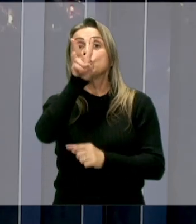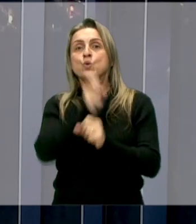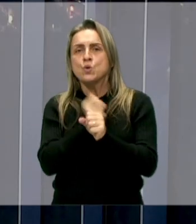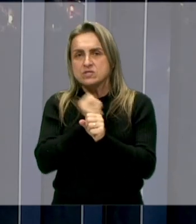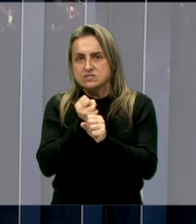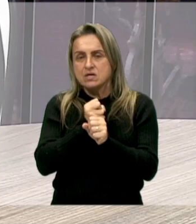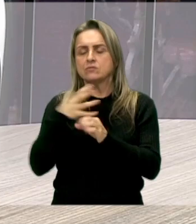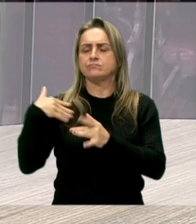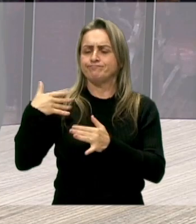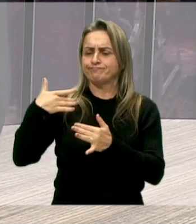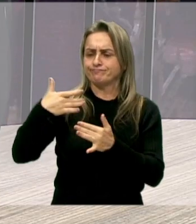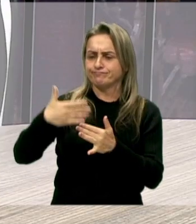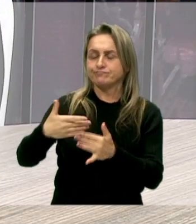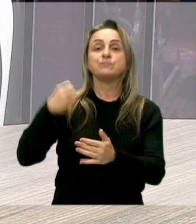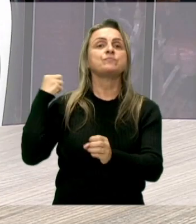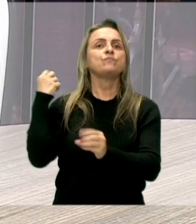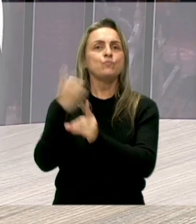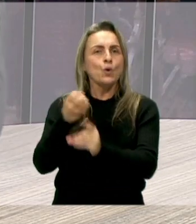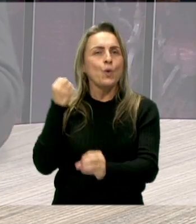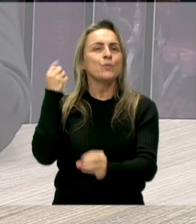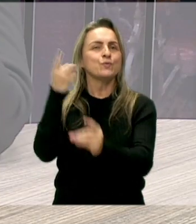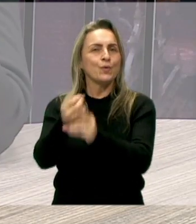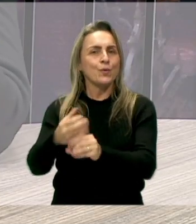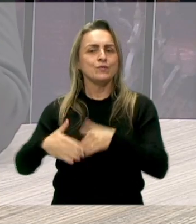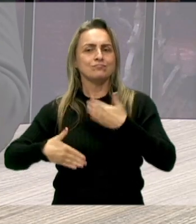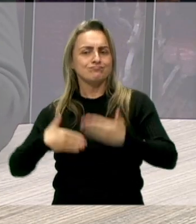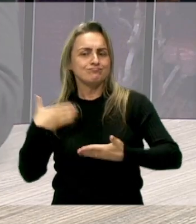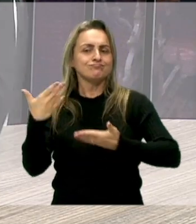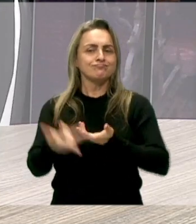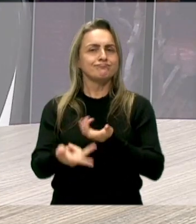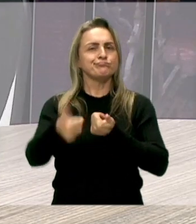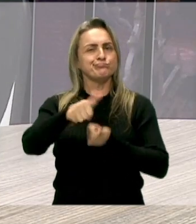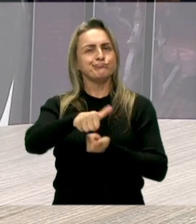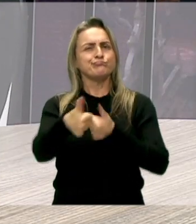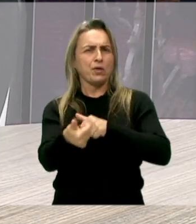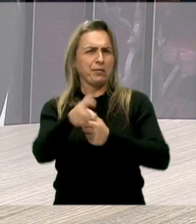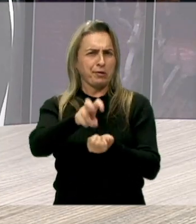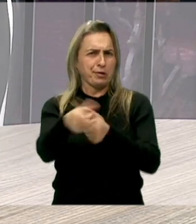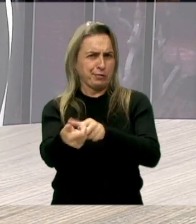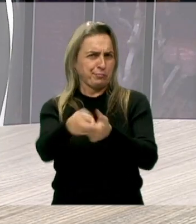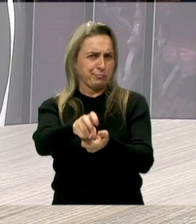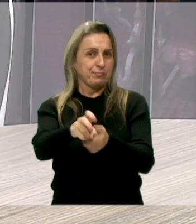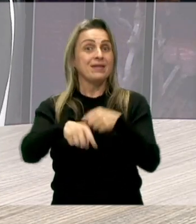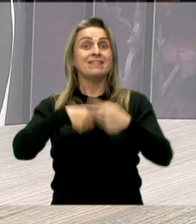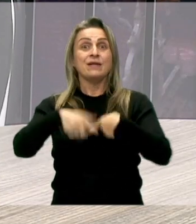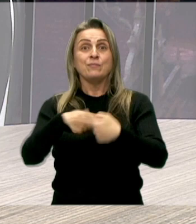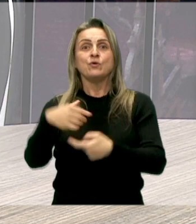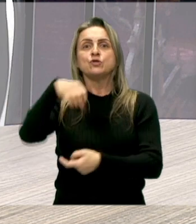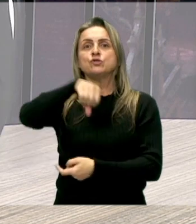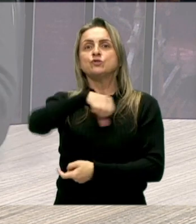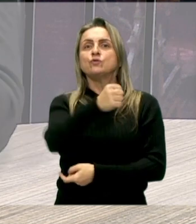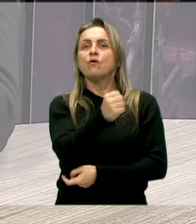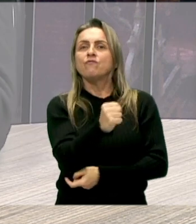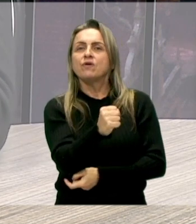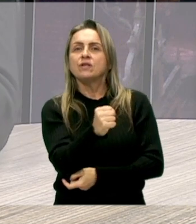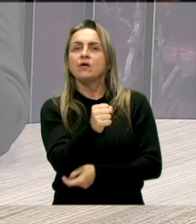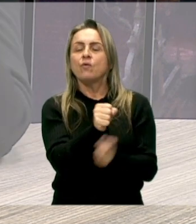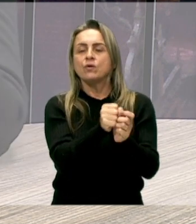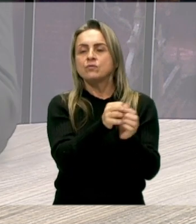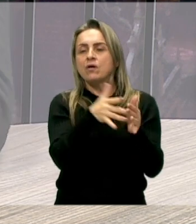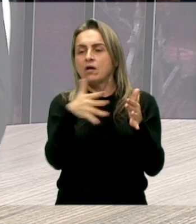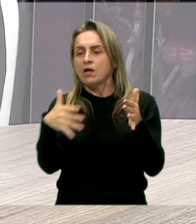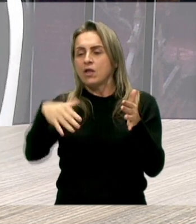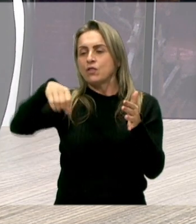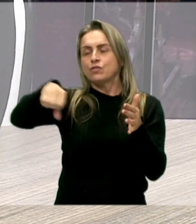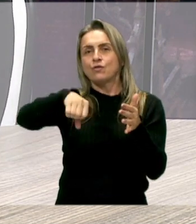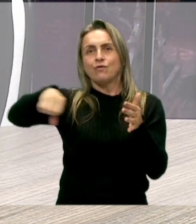com uma certa flexibilidade, assim, de periodicidade. E de 98 para 99 começou-se, então, o